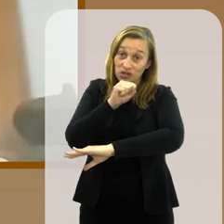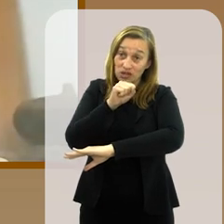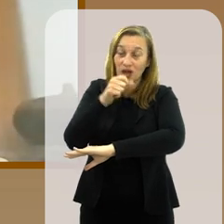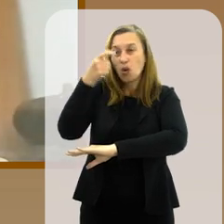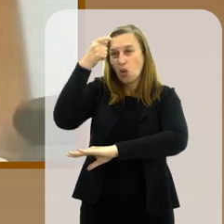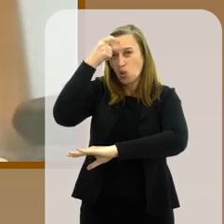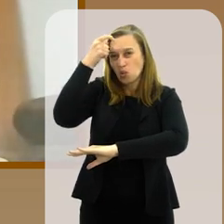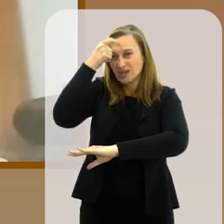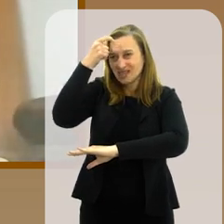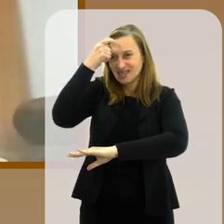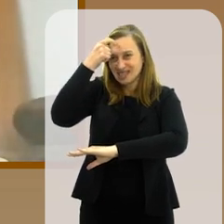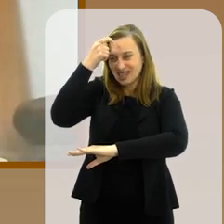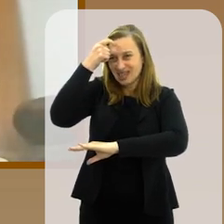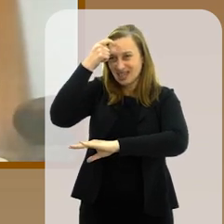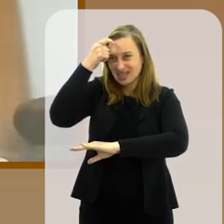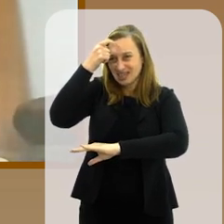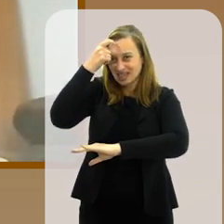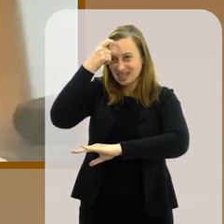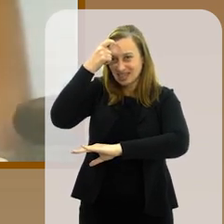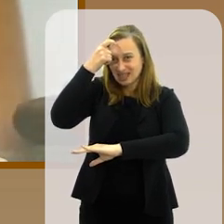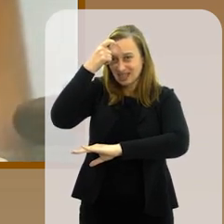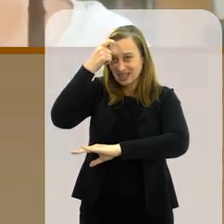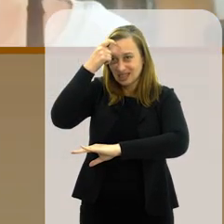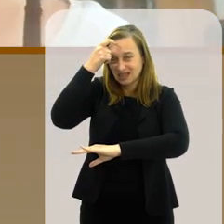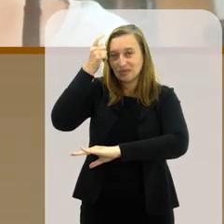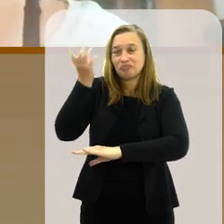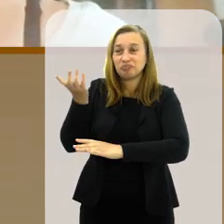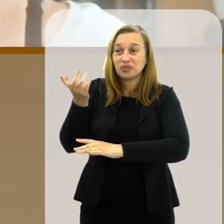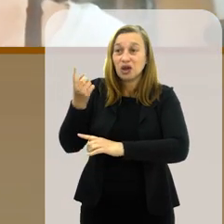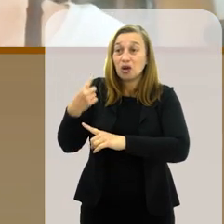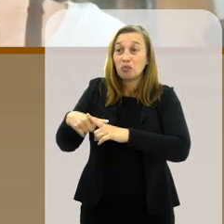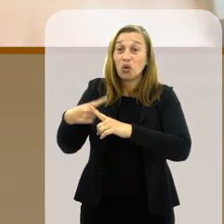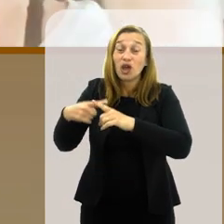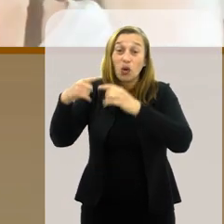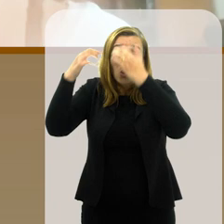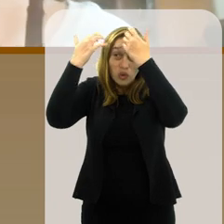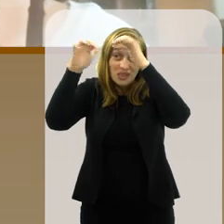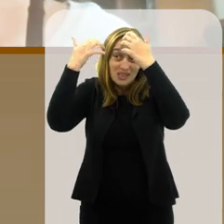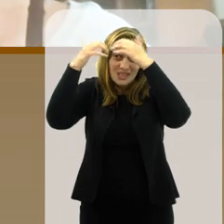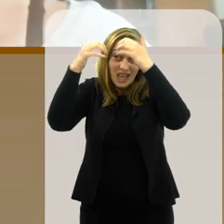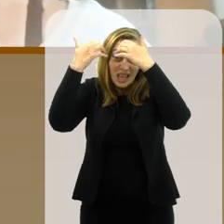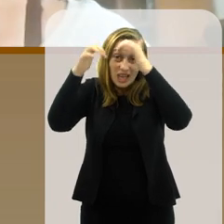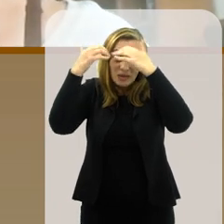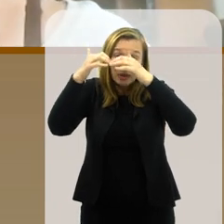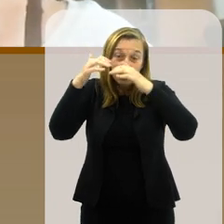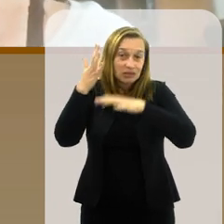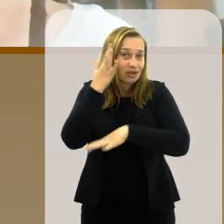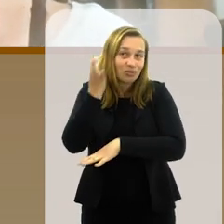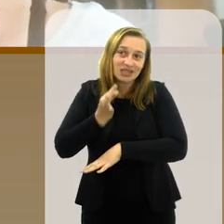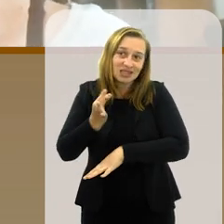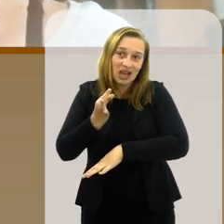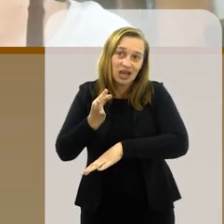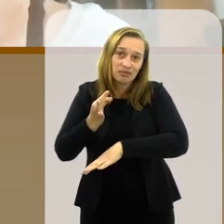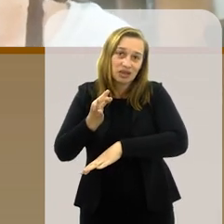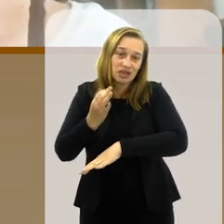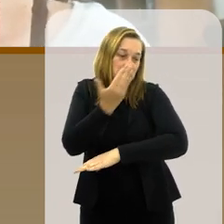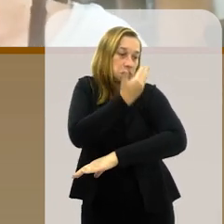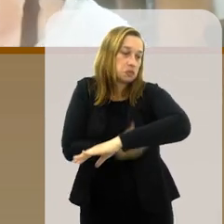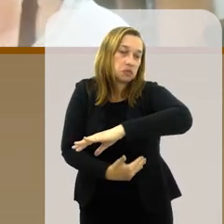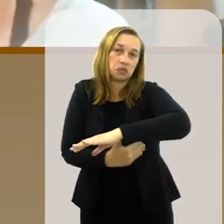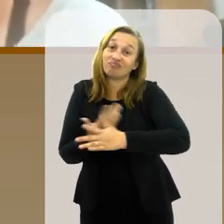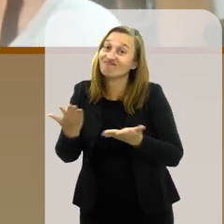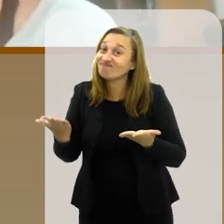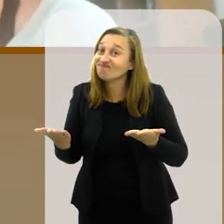falando do inconsciente. Ele existe com força, porque o cérebro não sabe ainda que ele